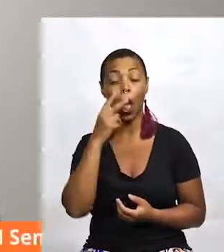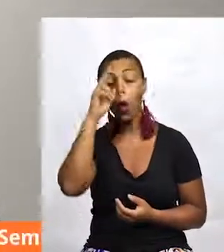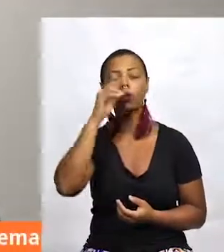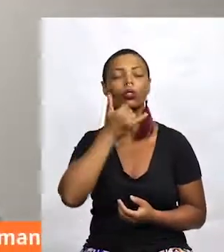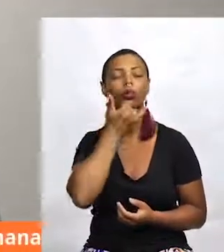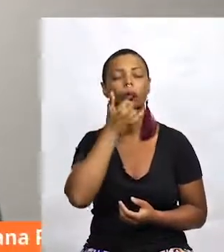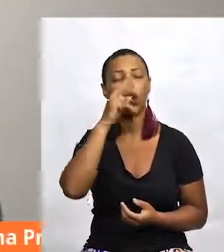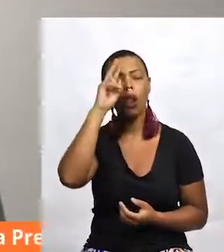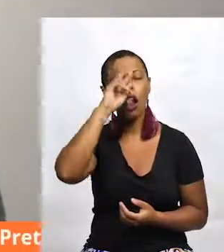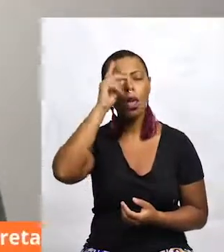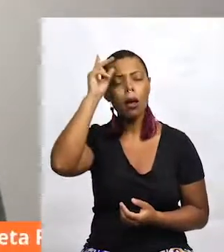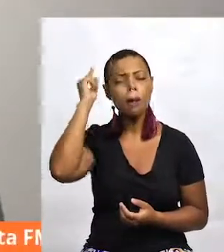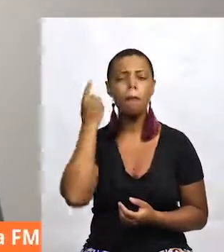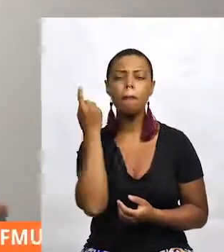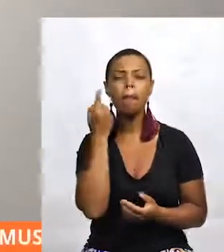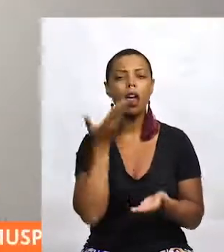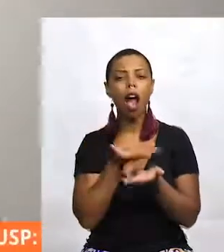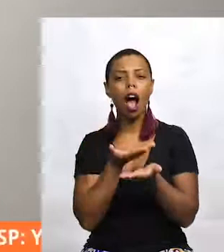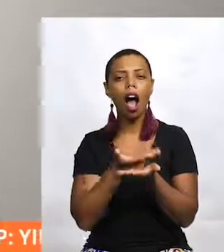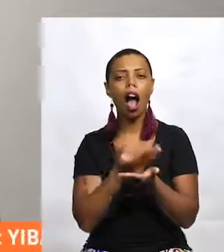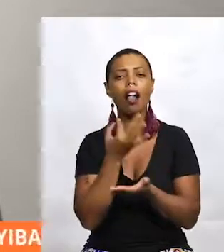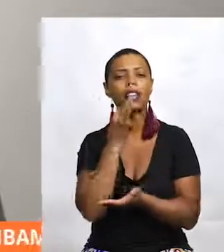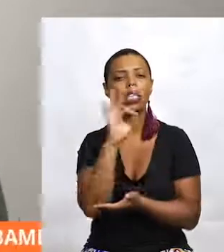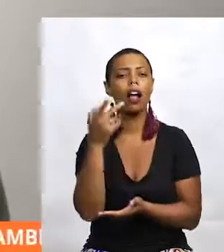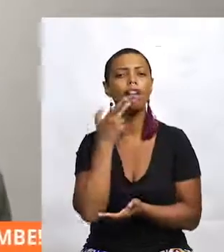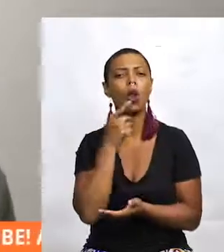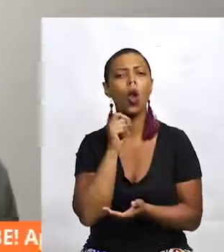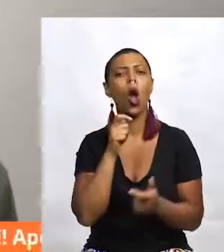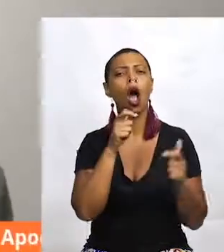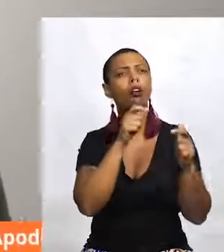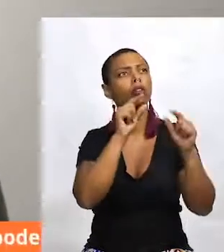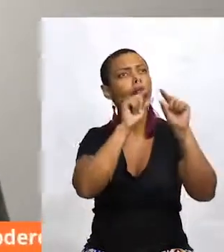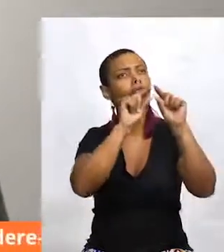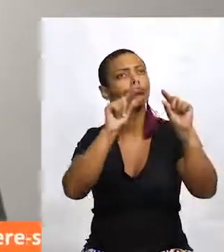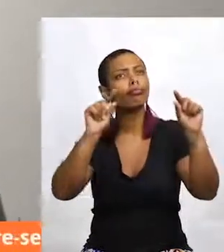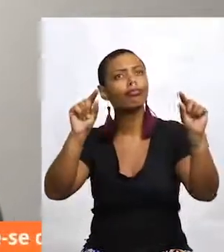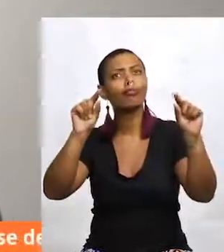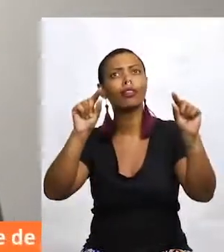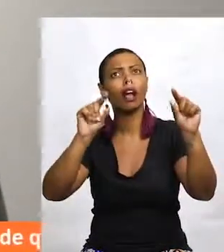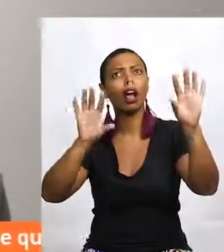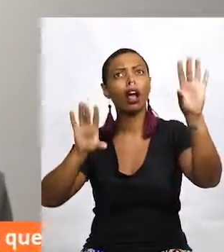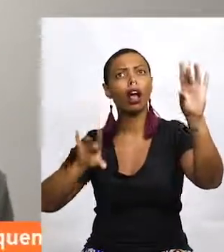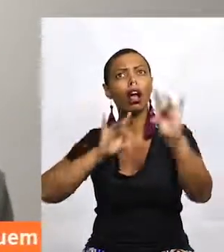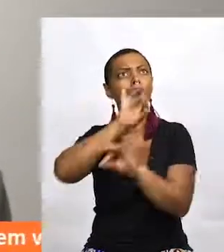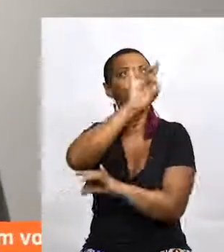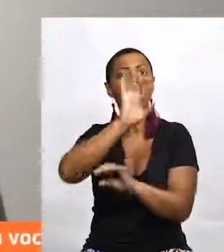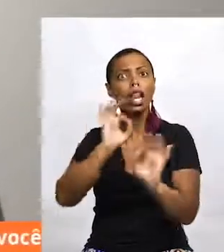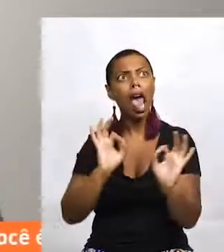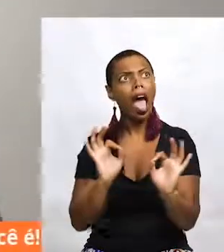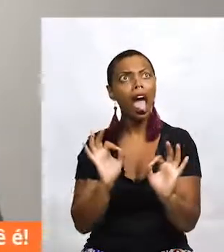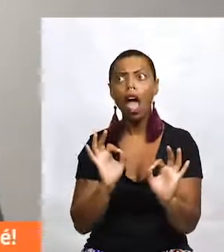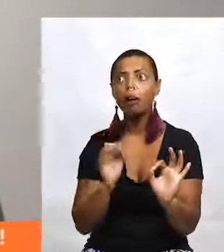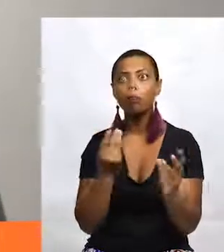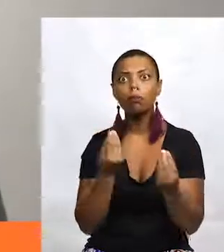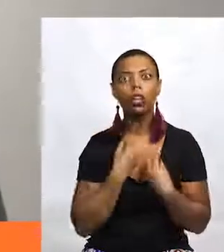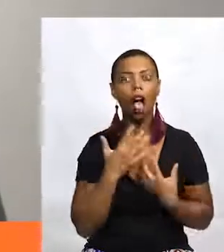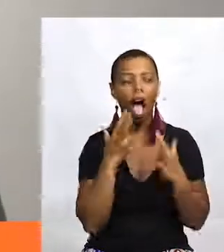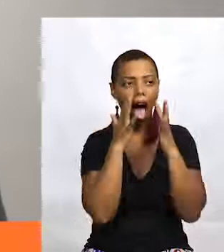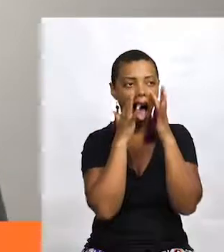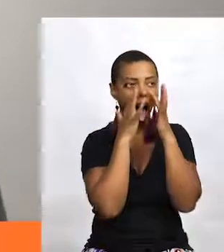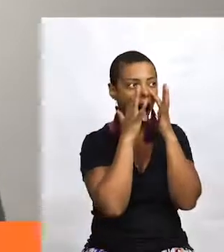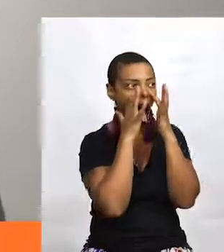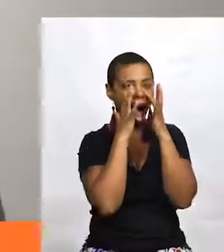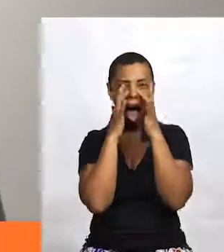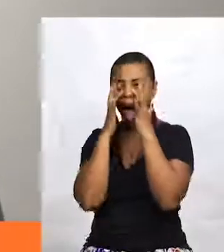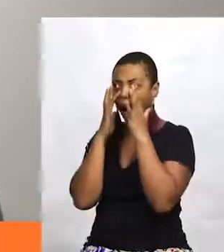ele mostrou de onde vieram aquelas equações, isso do movimento uniforme. Aquilo me encantou. De uma tal maneira, meu